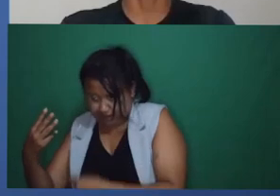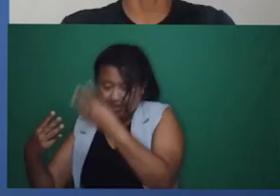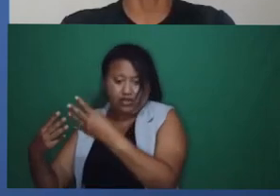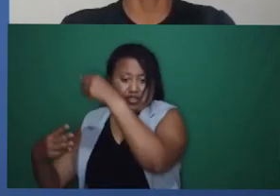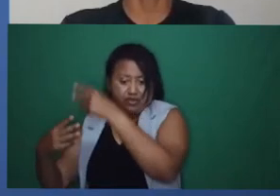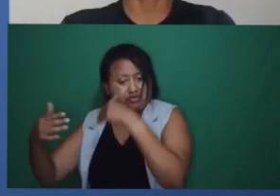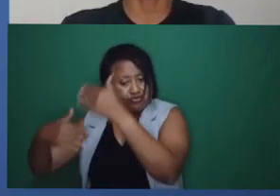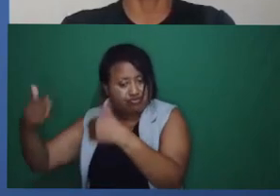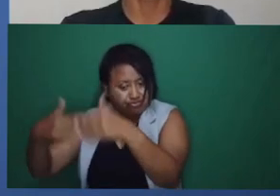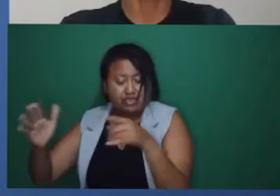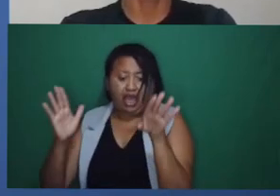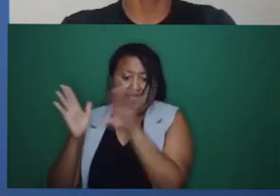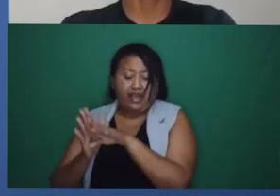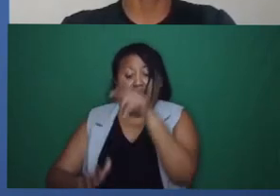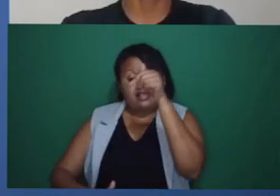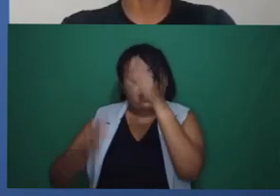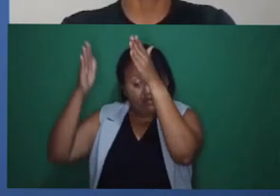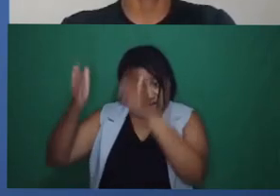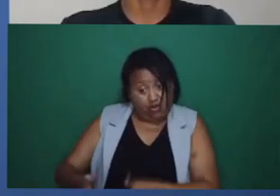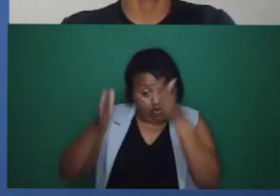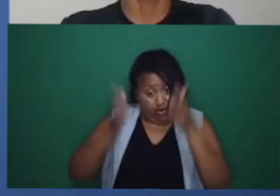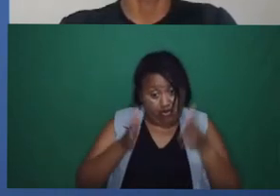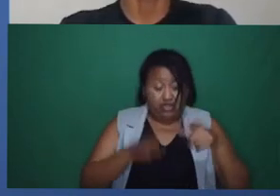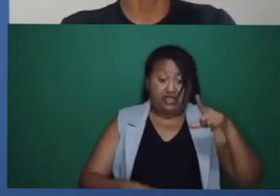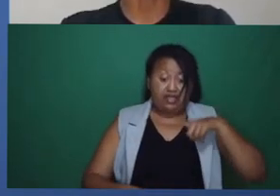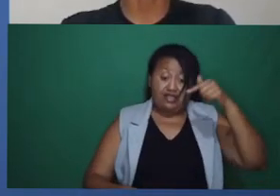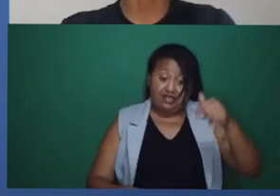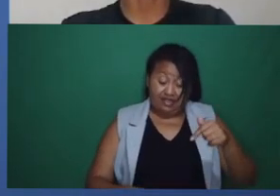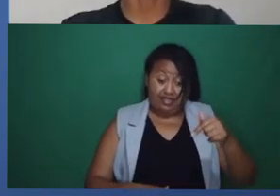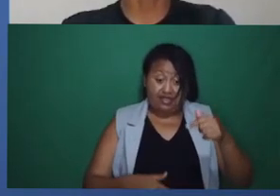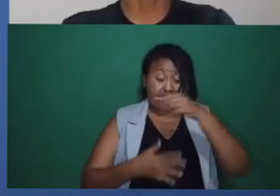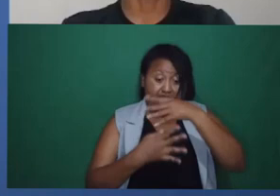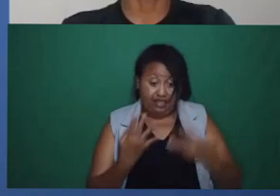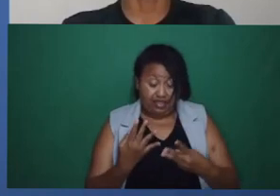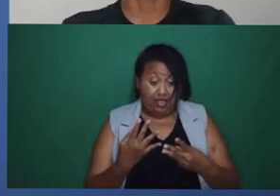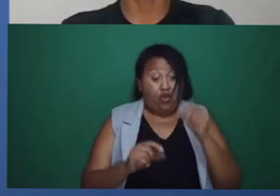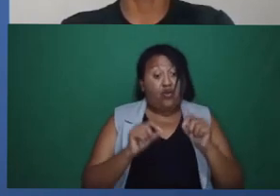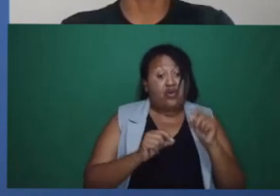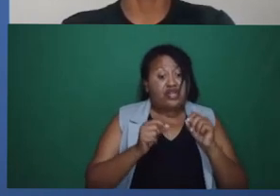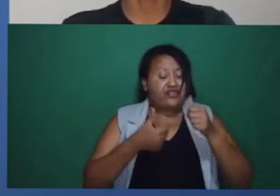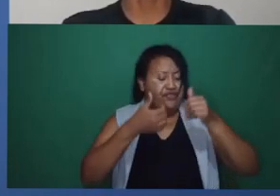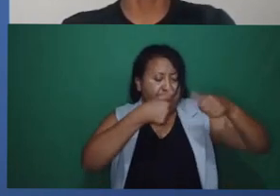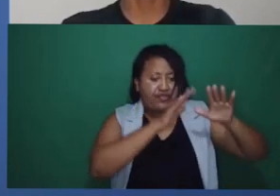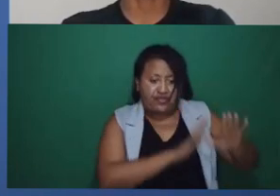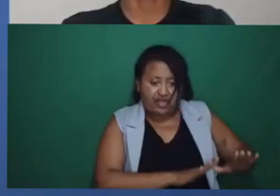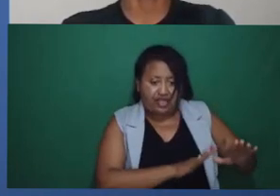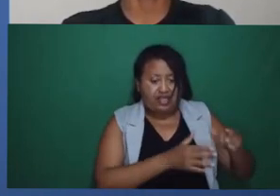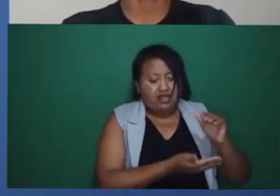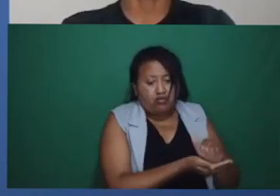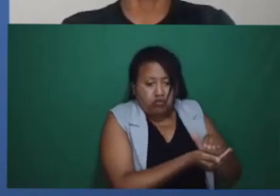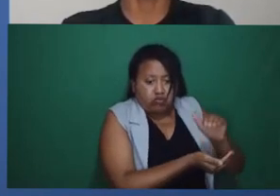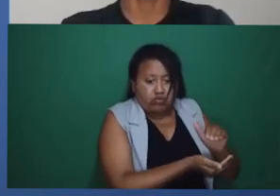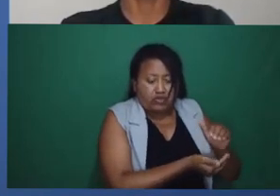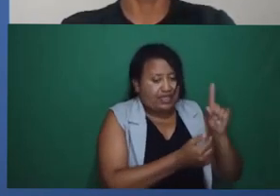até a sétima coluna a qual tem sete cartas e o que sobra forma um monte que são as cartas não utilizadas